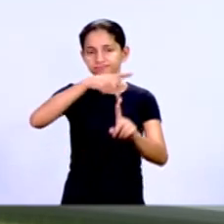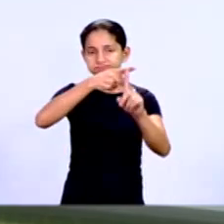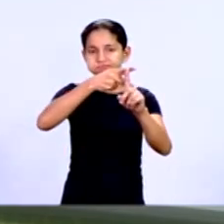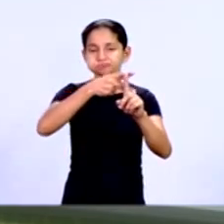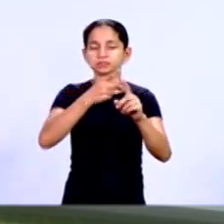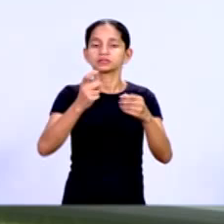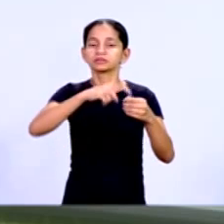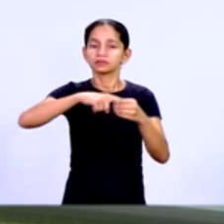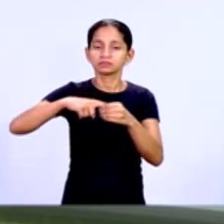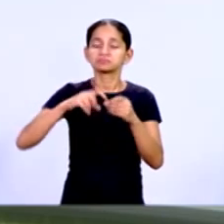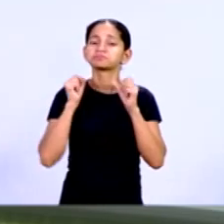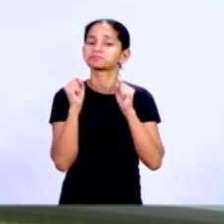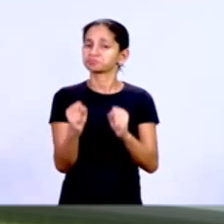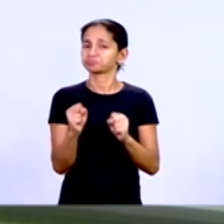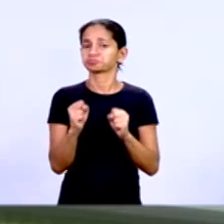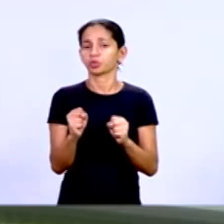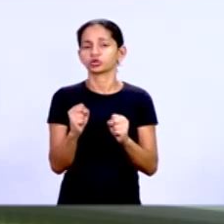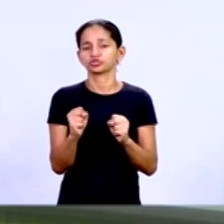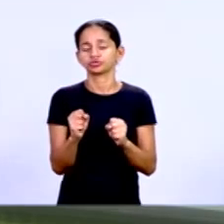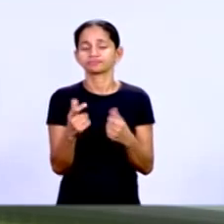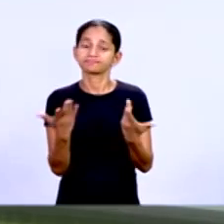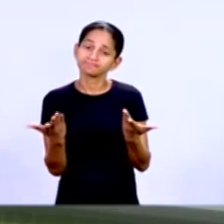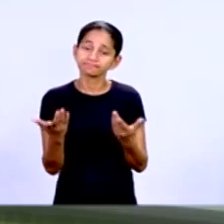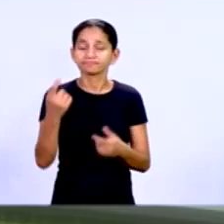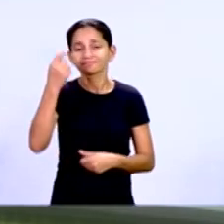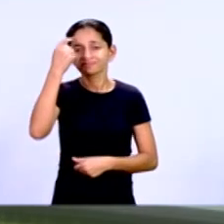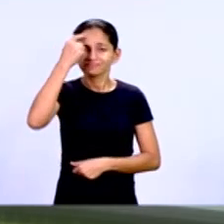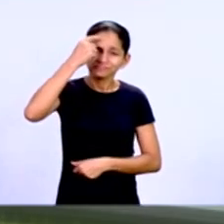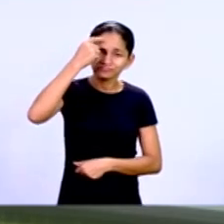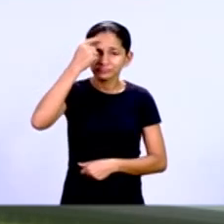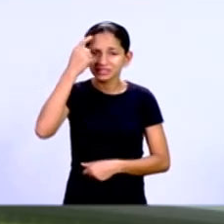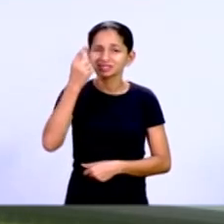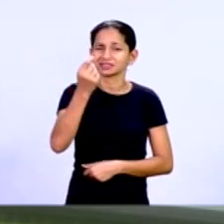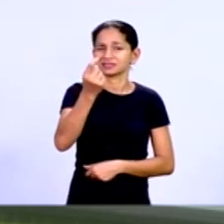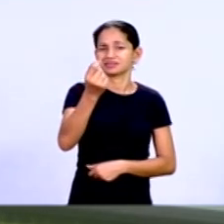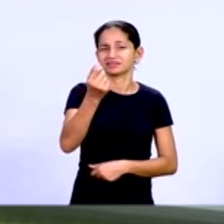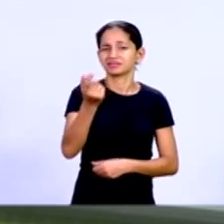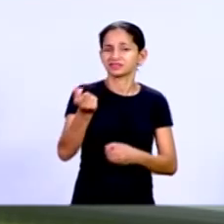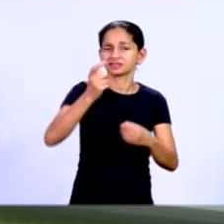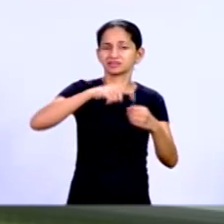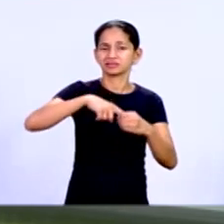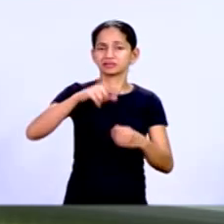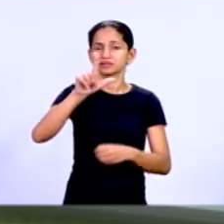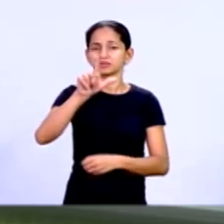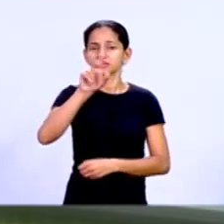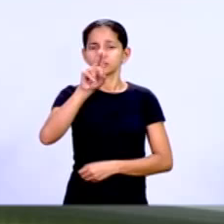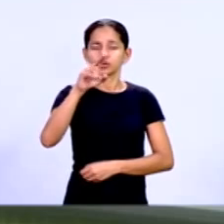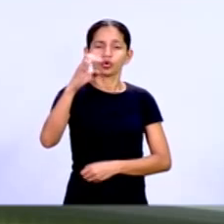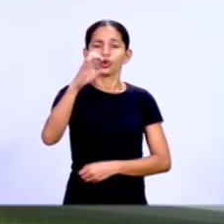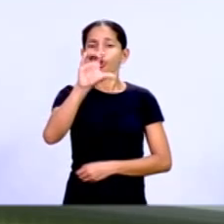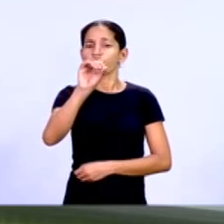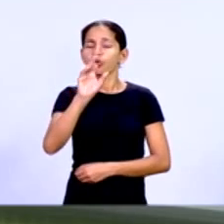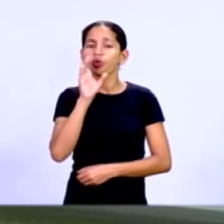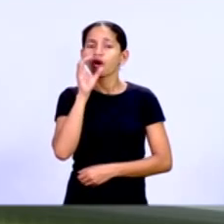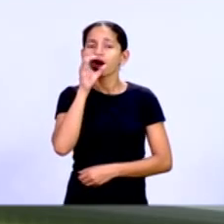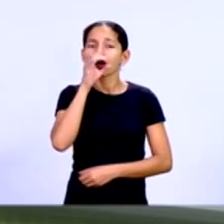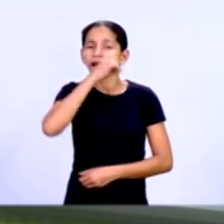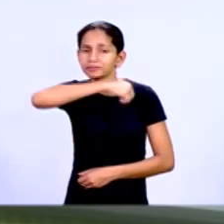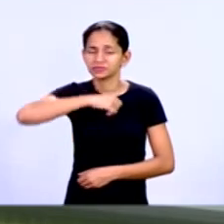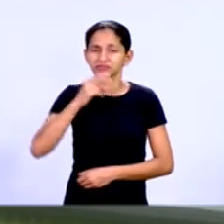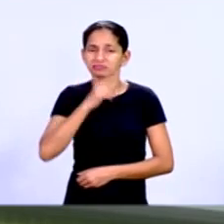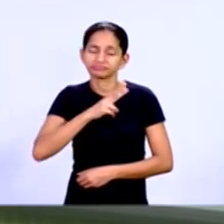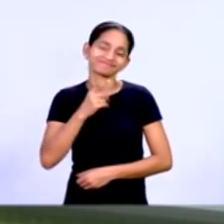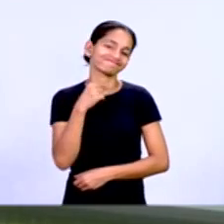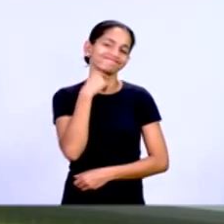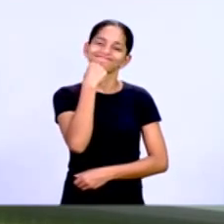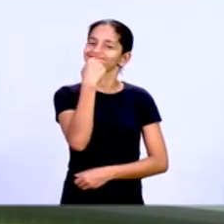investe em ações não deve investir pensando numa rentabilidade ou numa lucratividade a curto prazo. As ações são investimentos